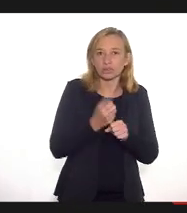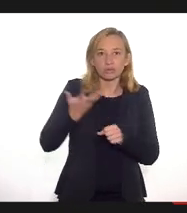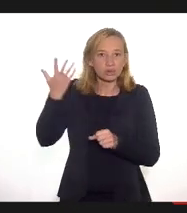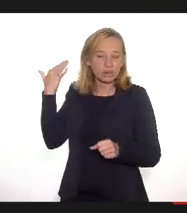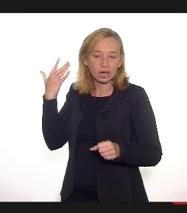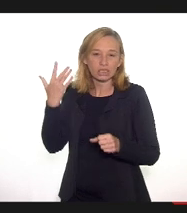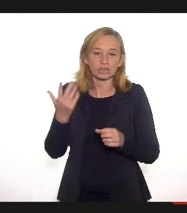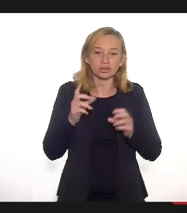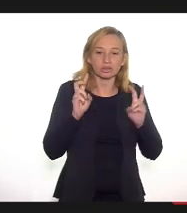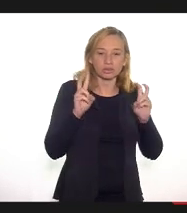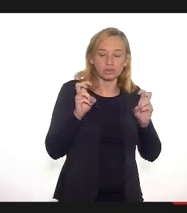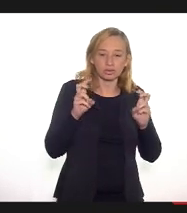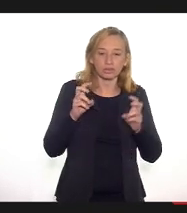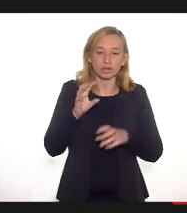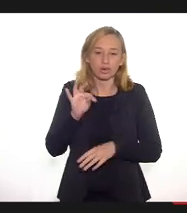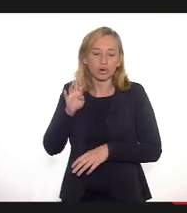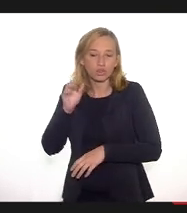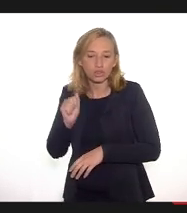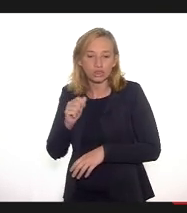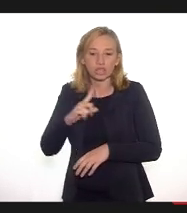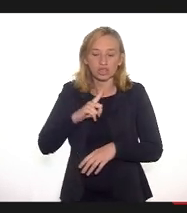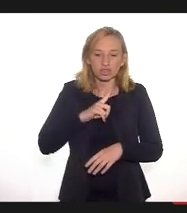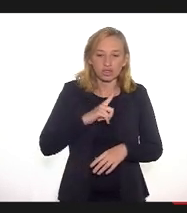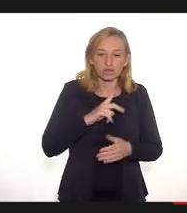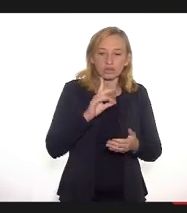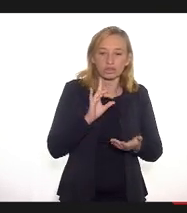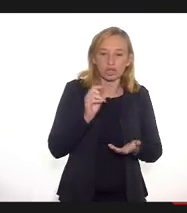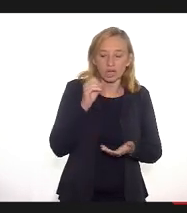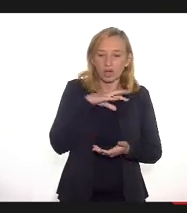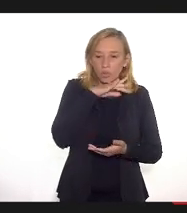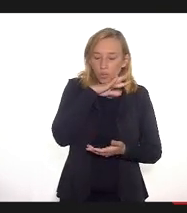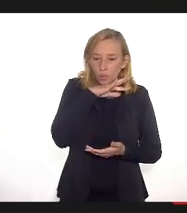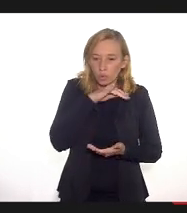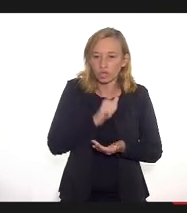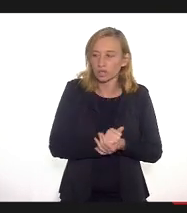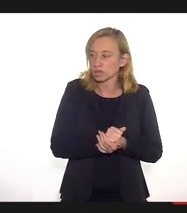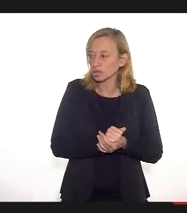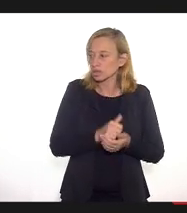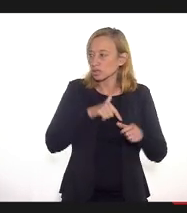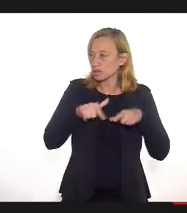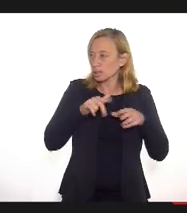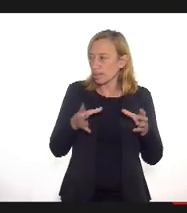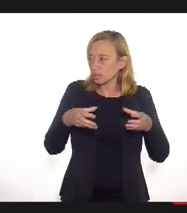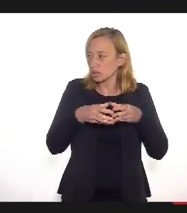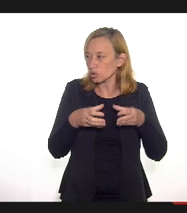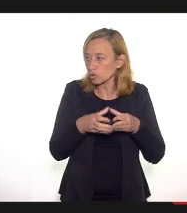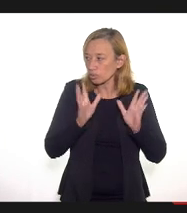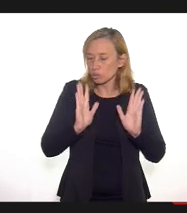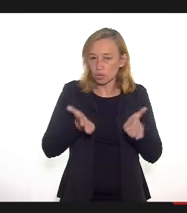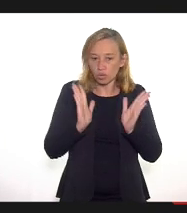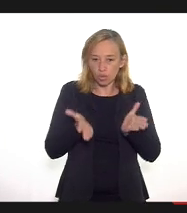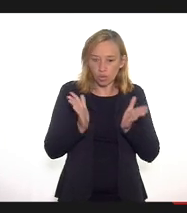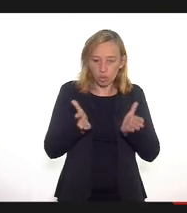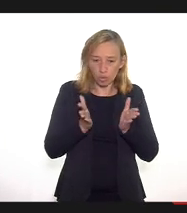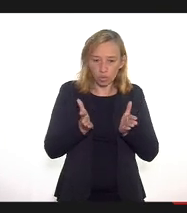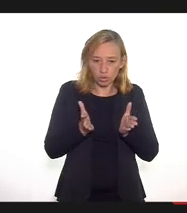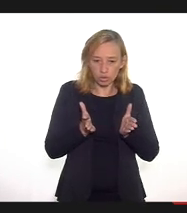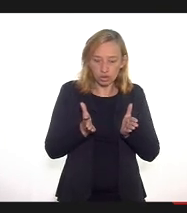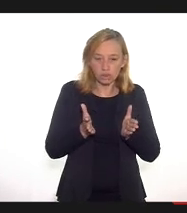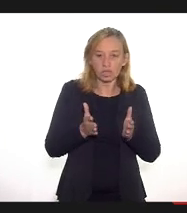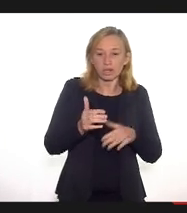da situação dos cotistas que nós tínhamos, que era um verdadeiro caos, e fruto desse trabalho coletivo, hoje a gente tem um cenário muito